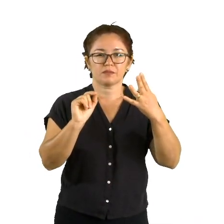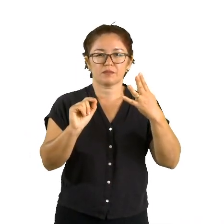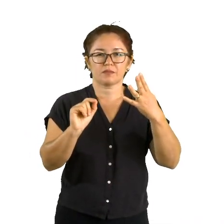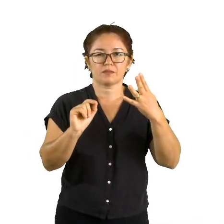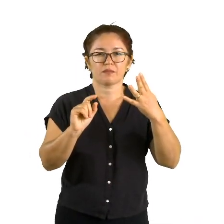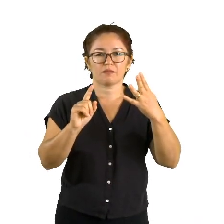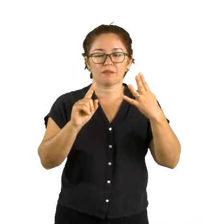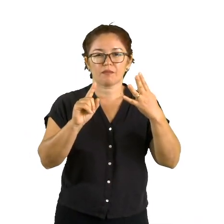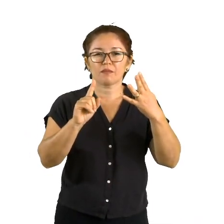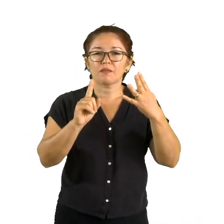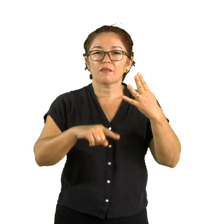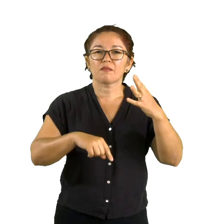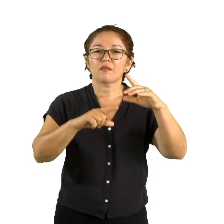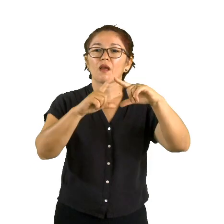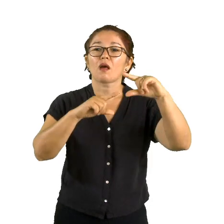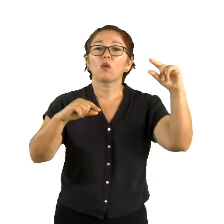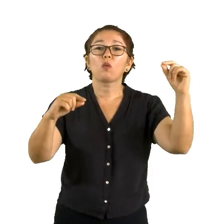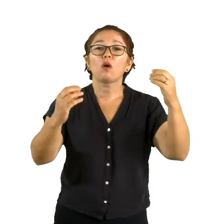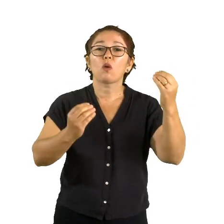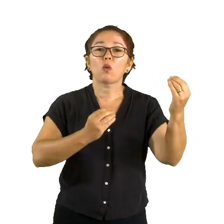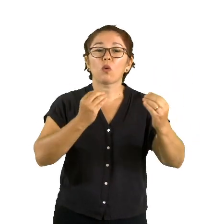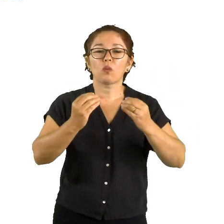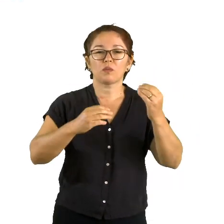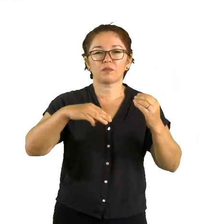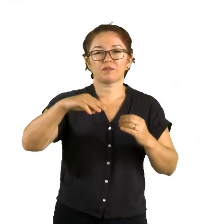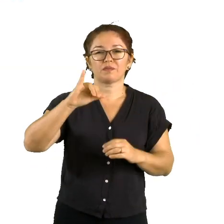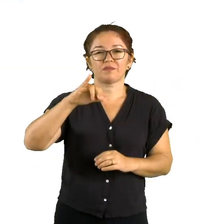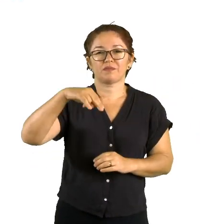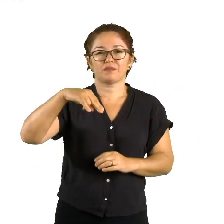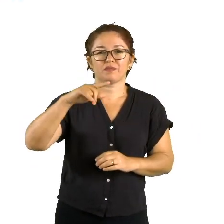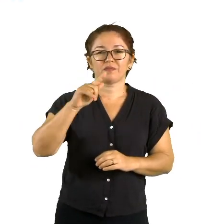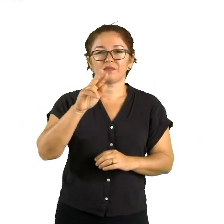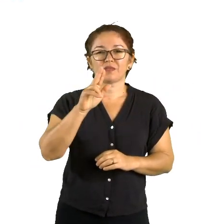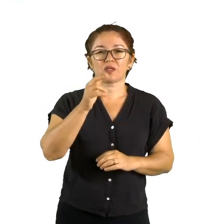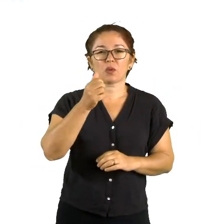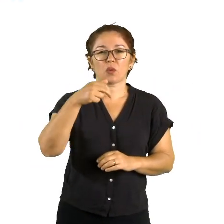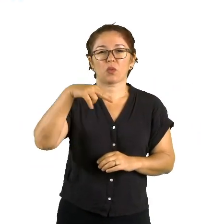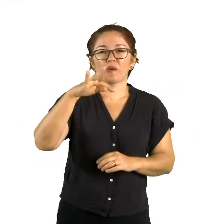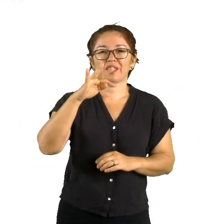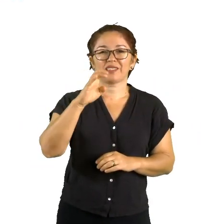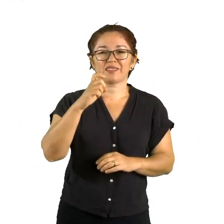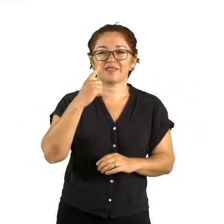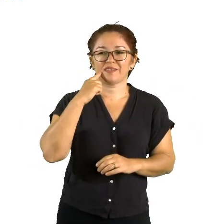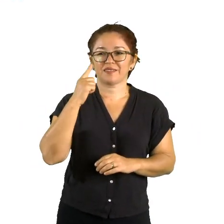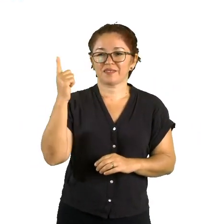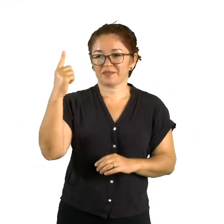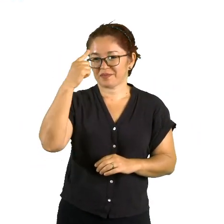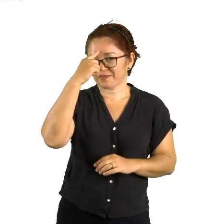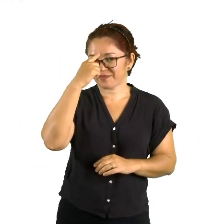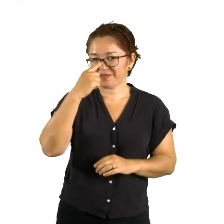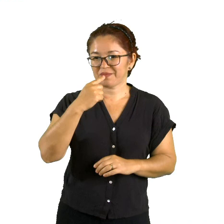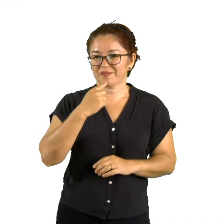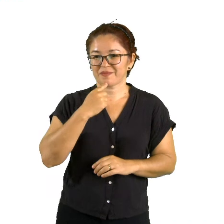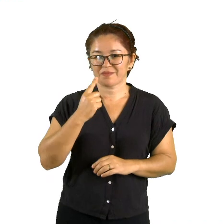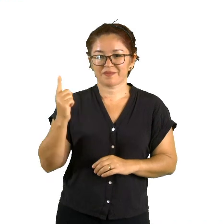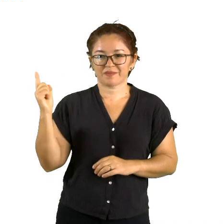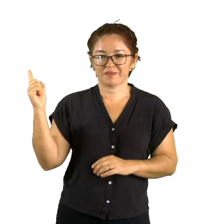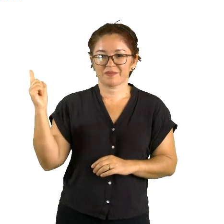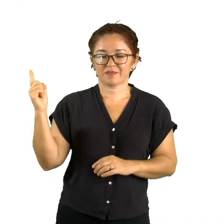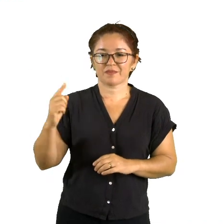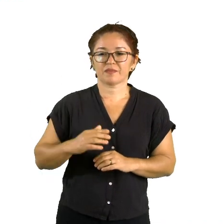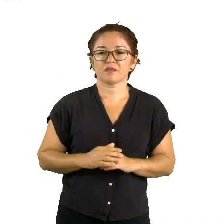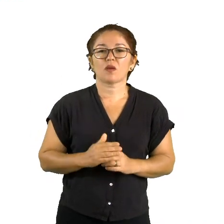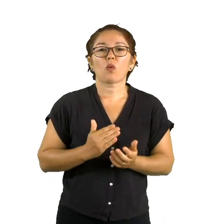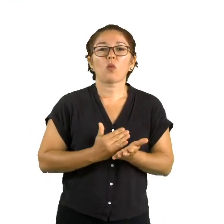da Lua minguante, quando a luminosidade da Lua, que estava totalmente iluminada na Lua cheia,